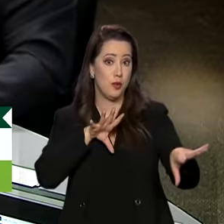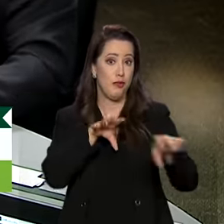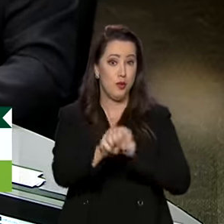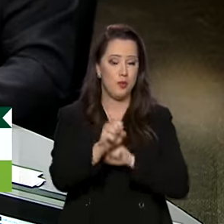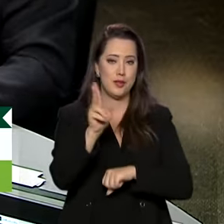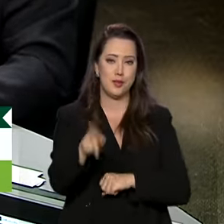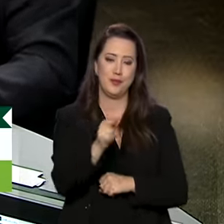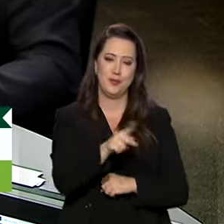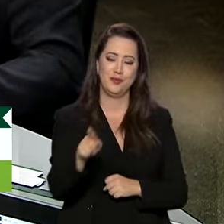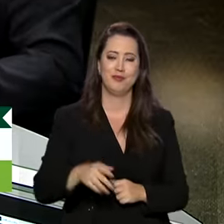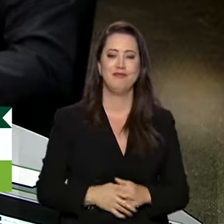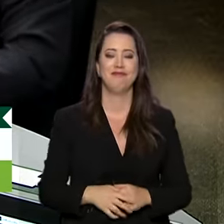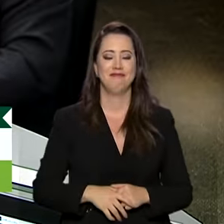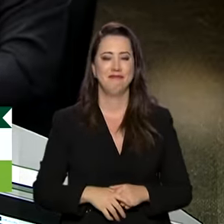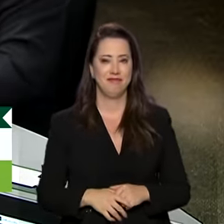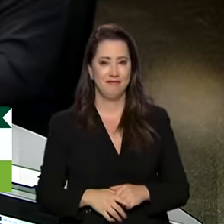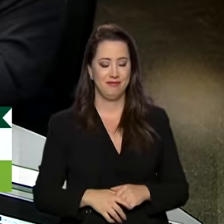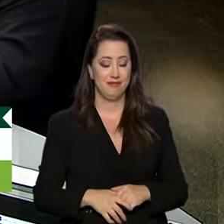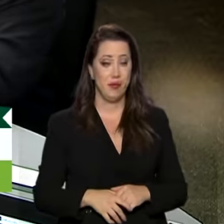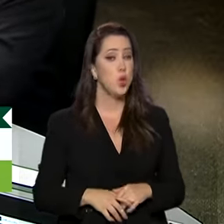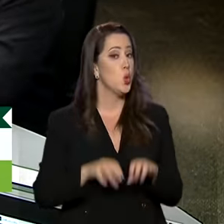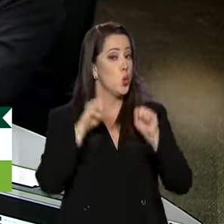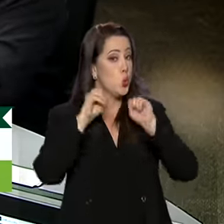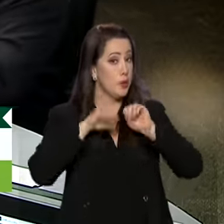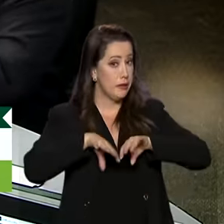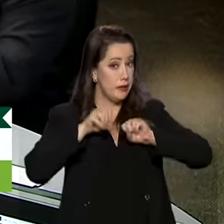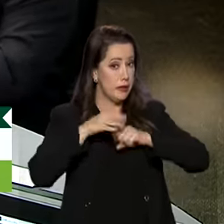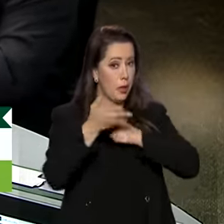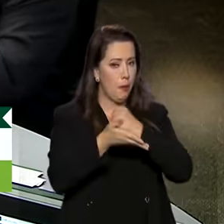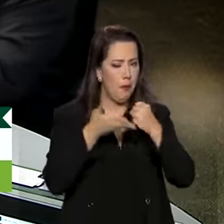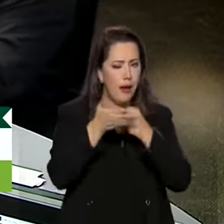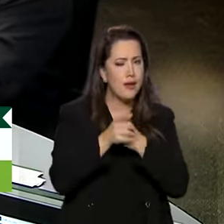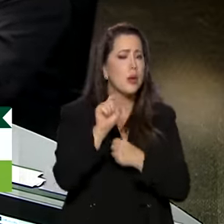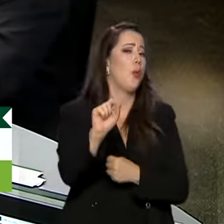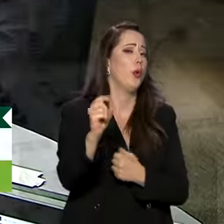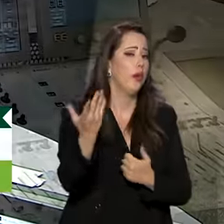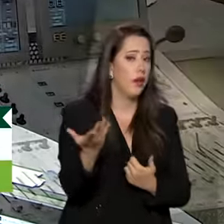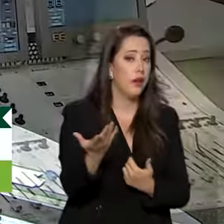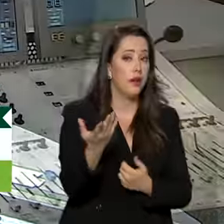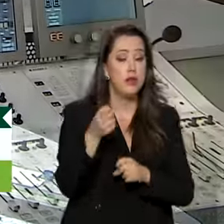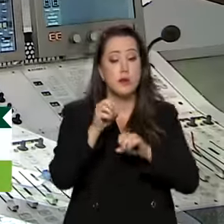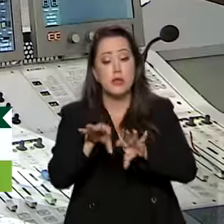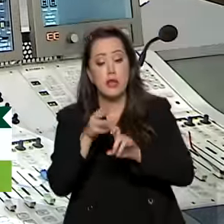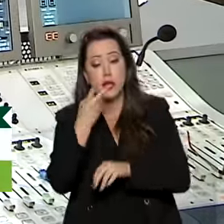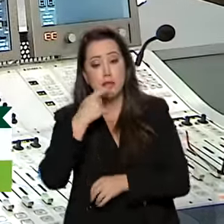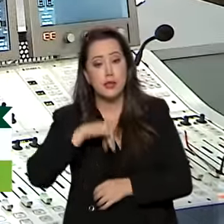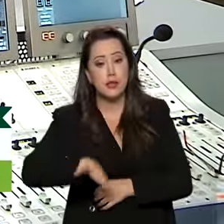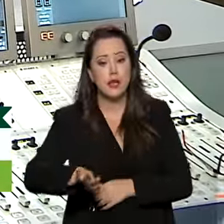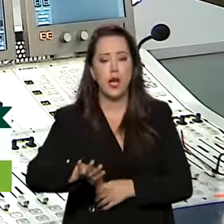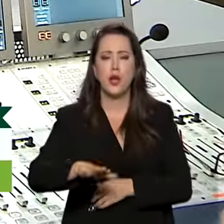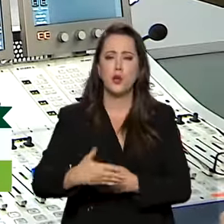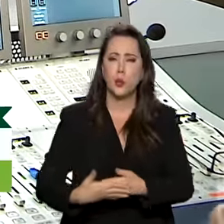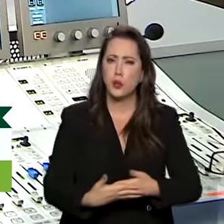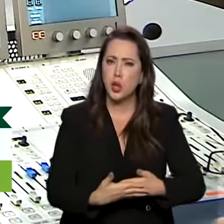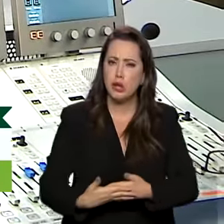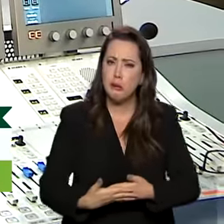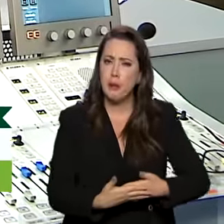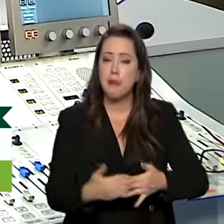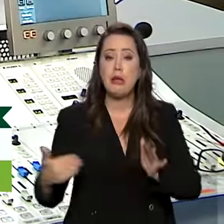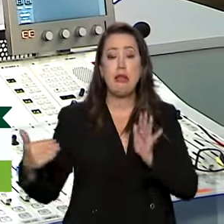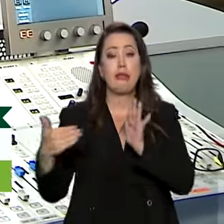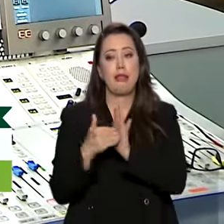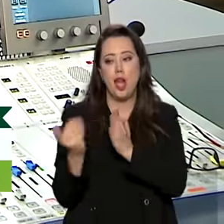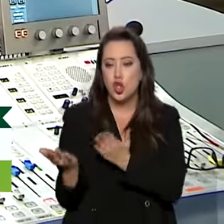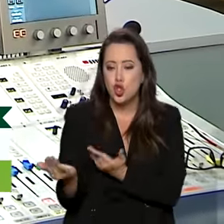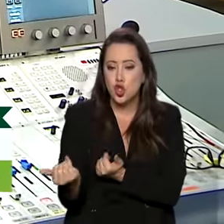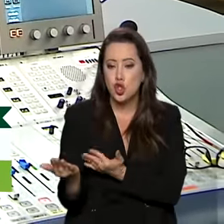da Educação Básica compreende o ensino de crianças desde os primeiros anos de vida na creche até os adolescentes